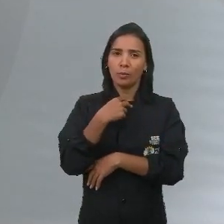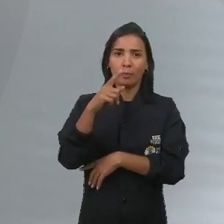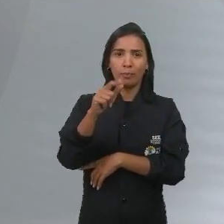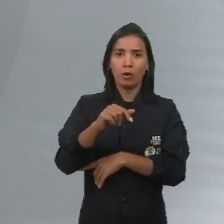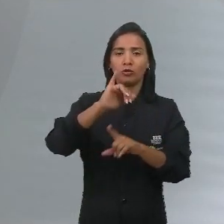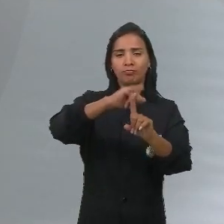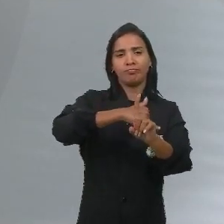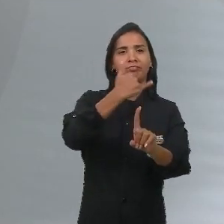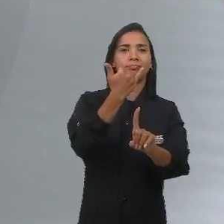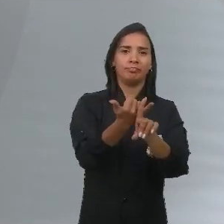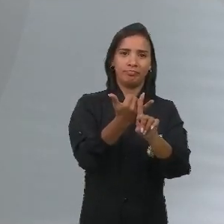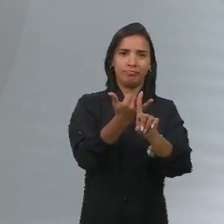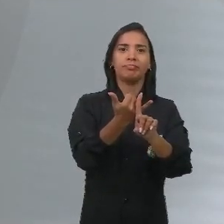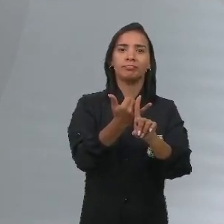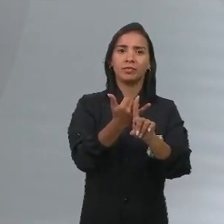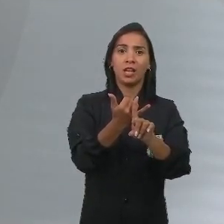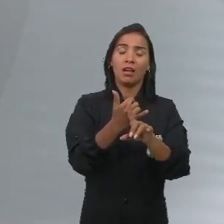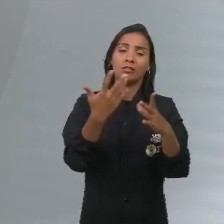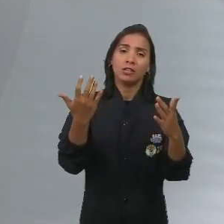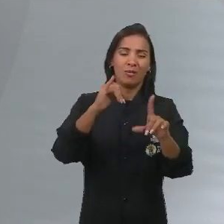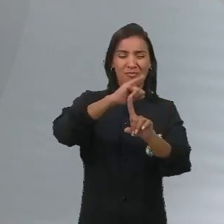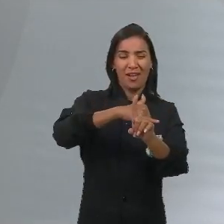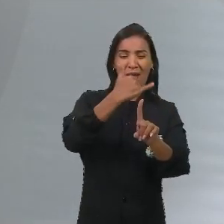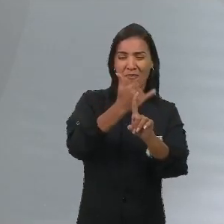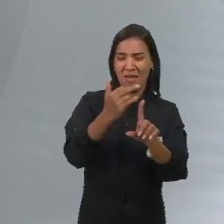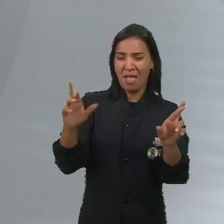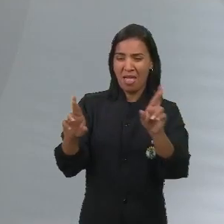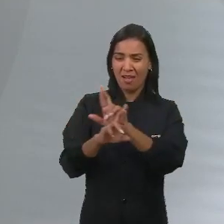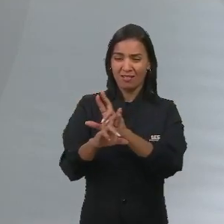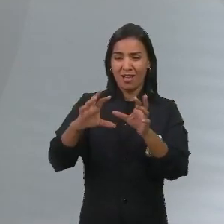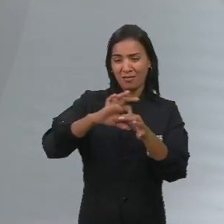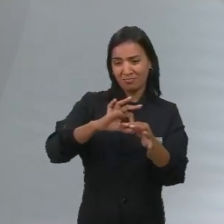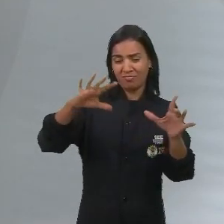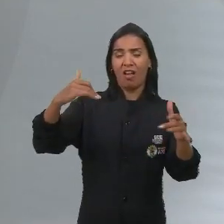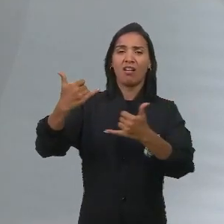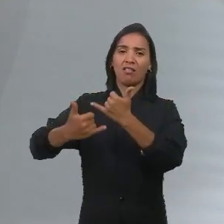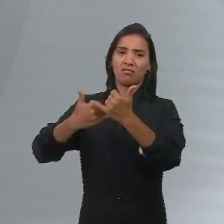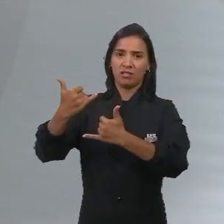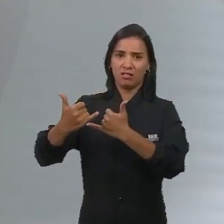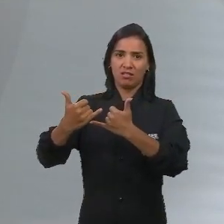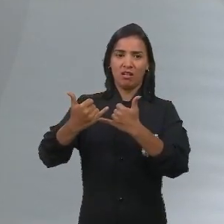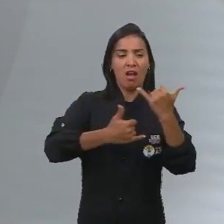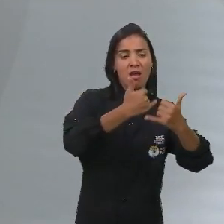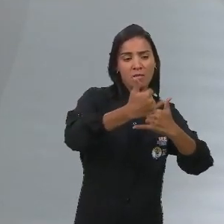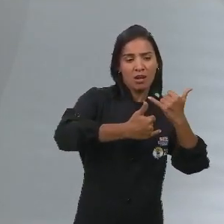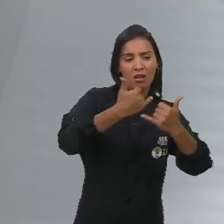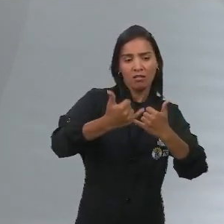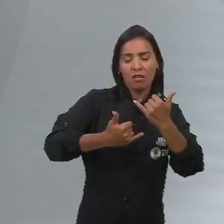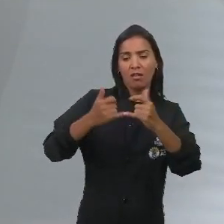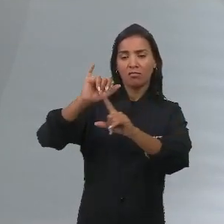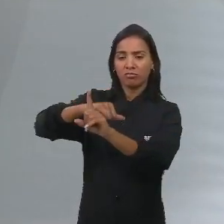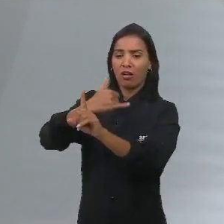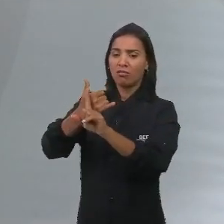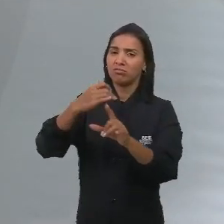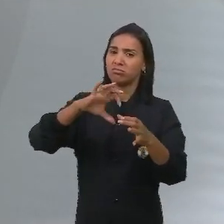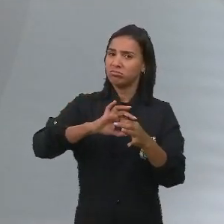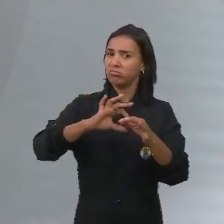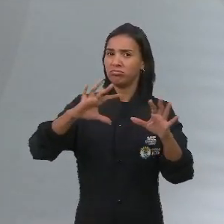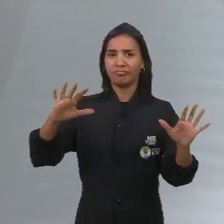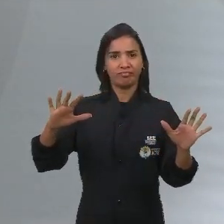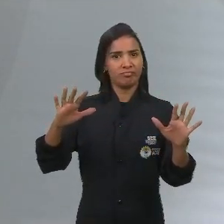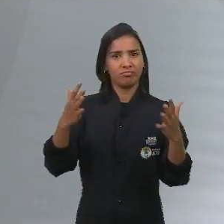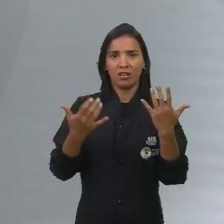bullying esse bullying não tem correlação com a brincadeira não tem não tem correlação com um aprendizado não tem correlação com a dinâmica de